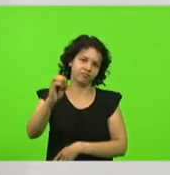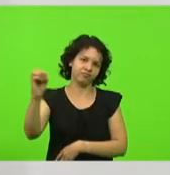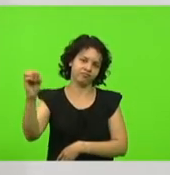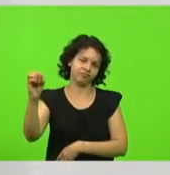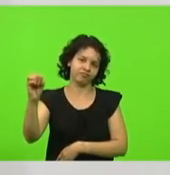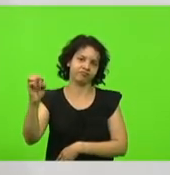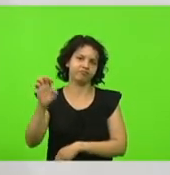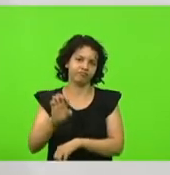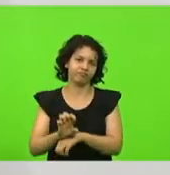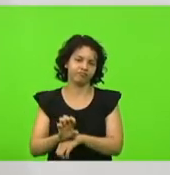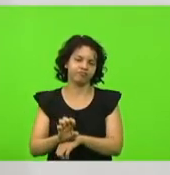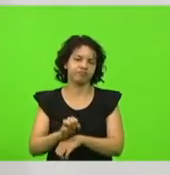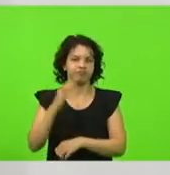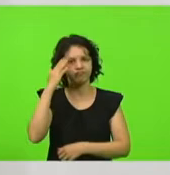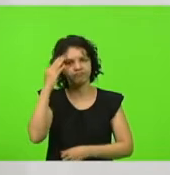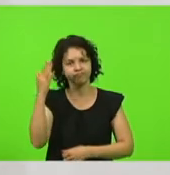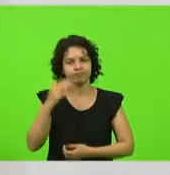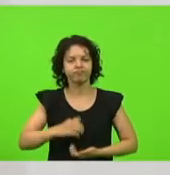Obrigado.